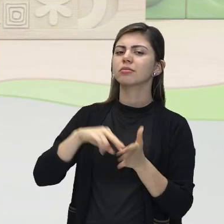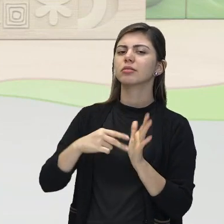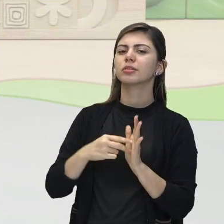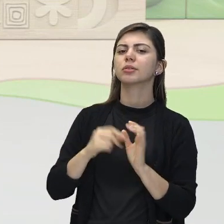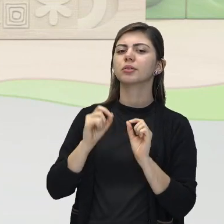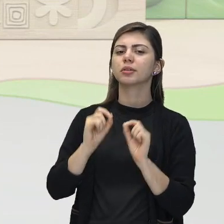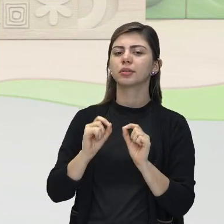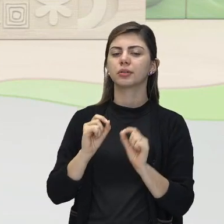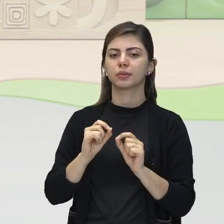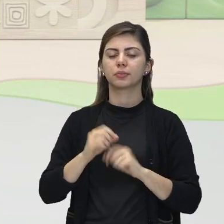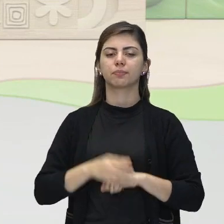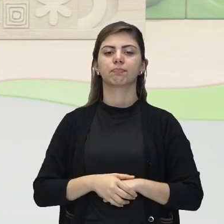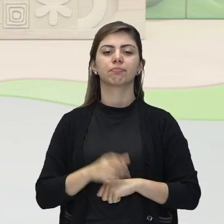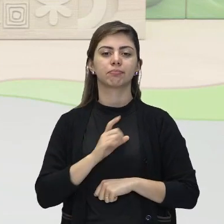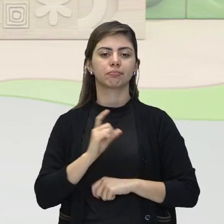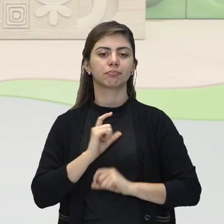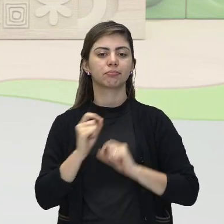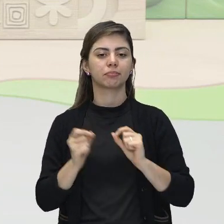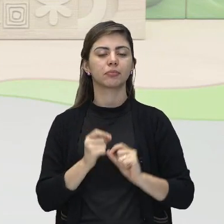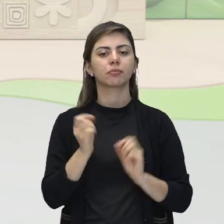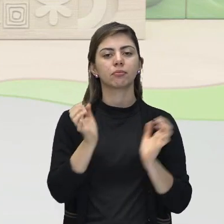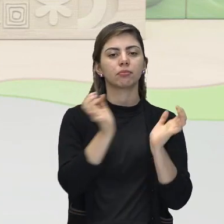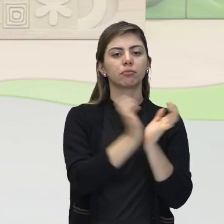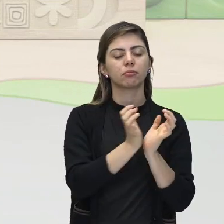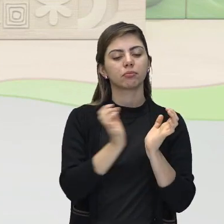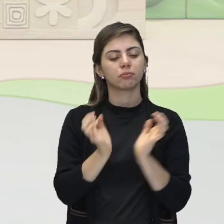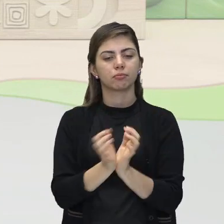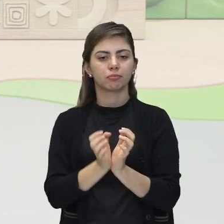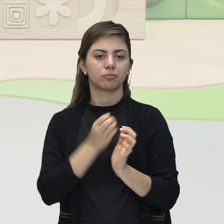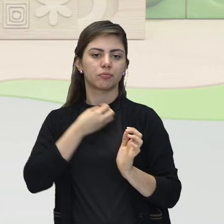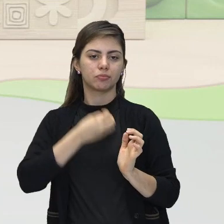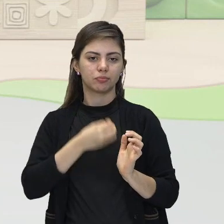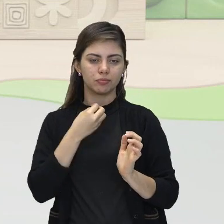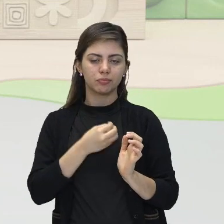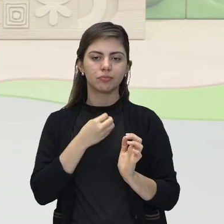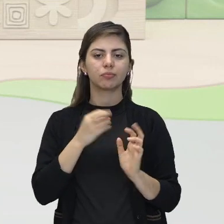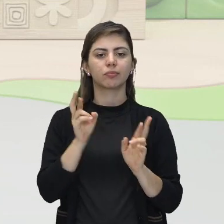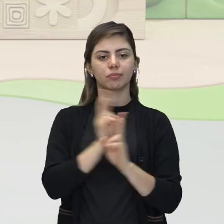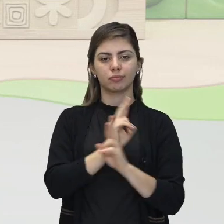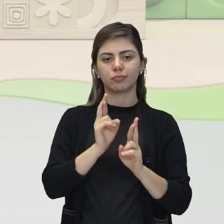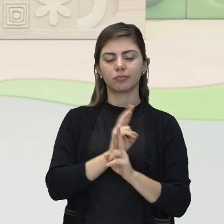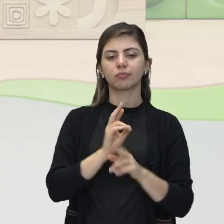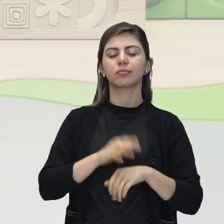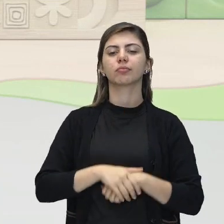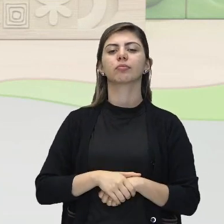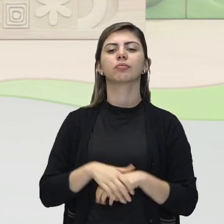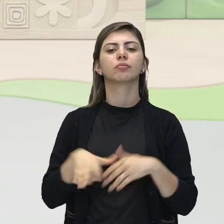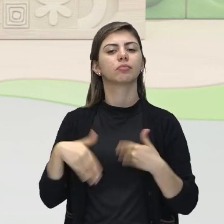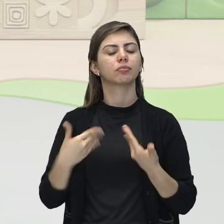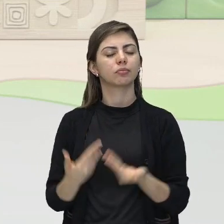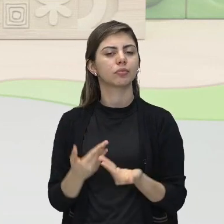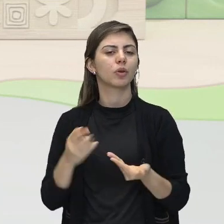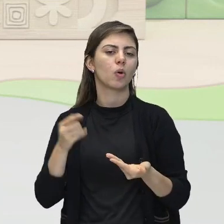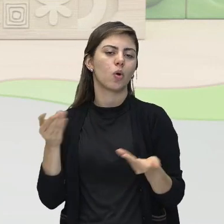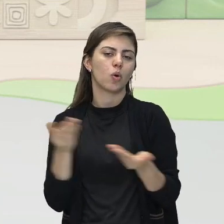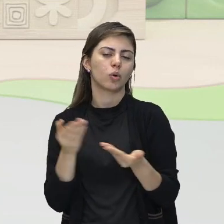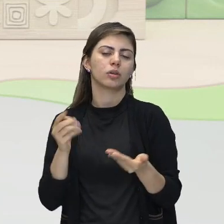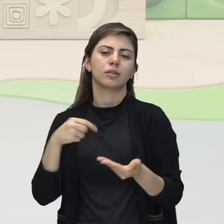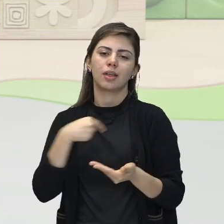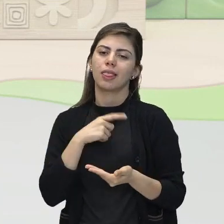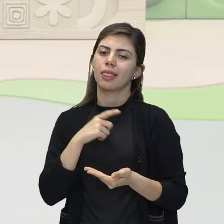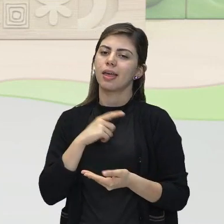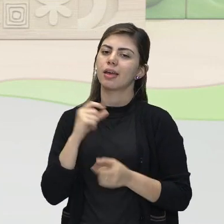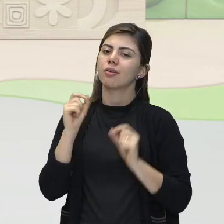São interações que ocorrem entre os organismos vivos. E é exatamente isso que nós temos aí